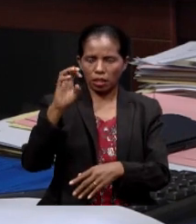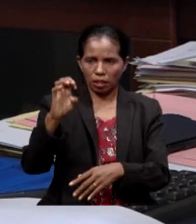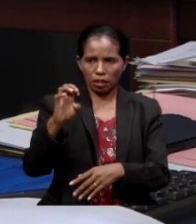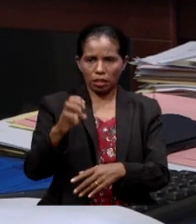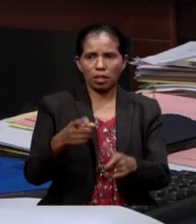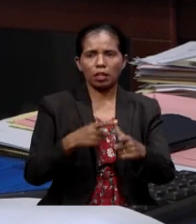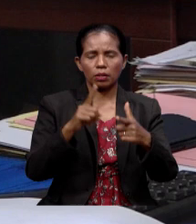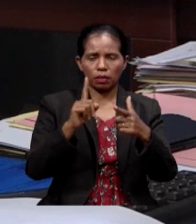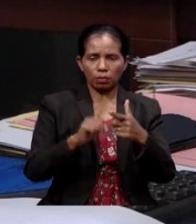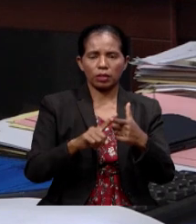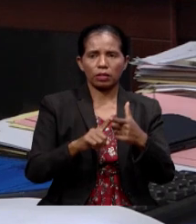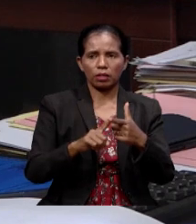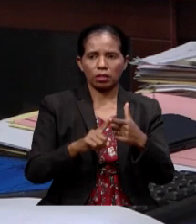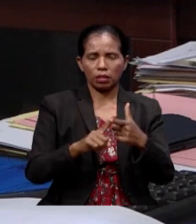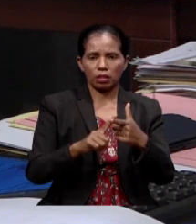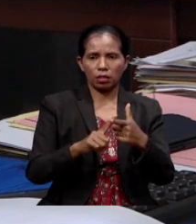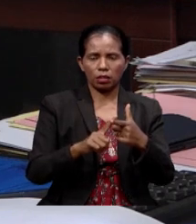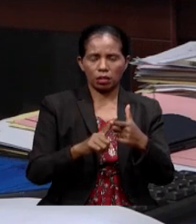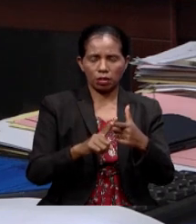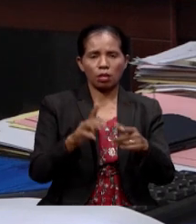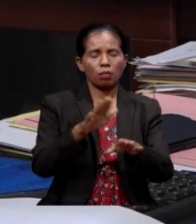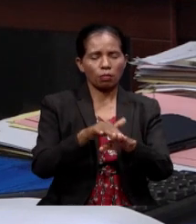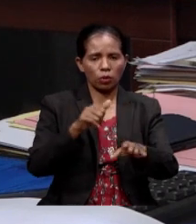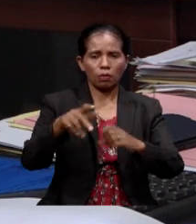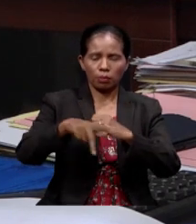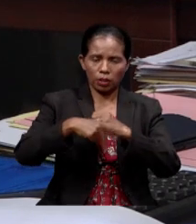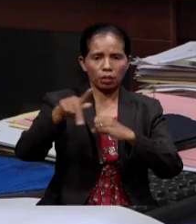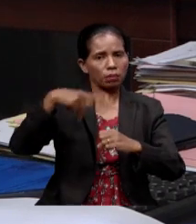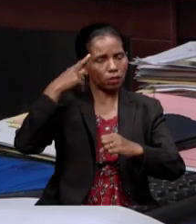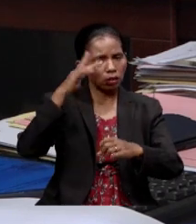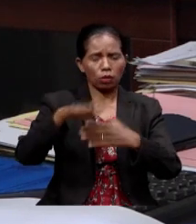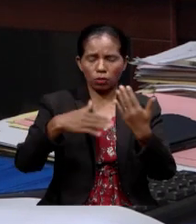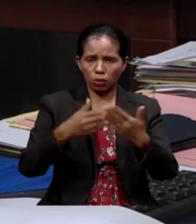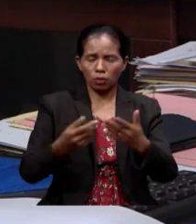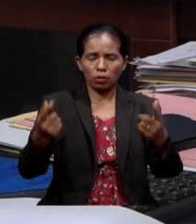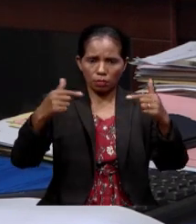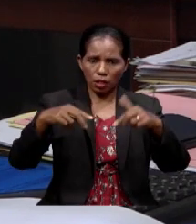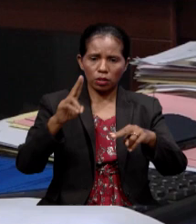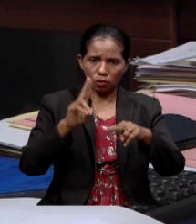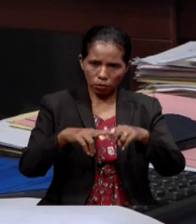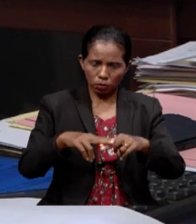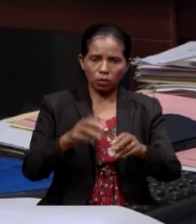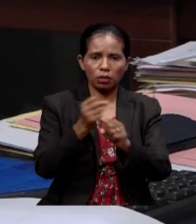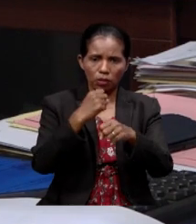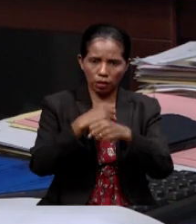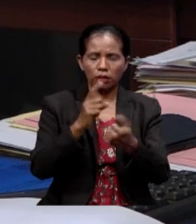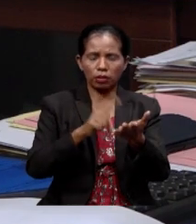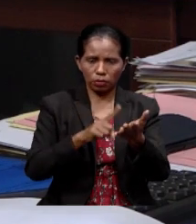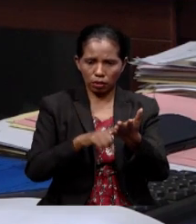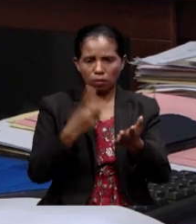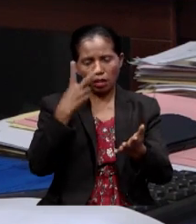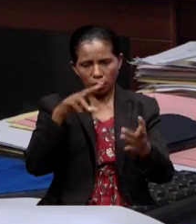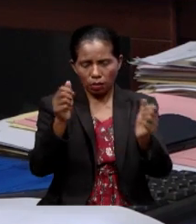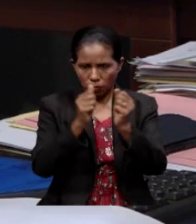se convoca outro representante partidos políticos irá outro mais tudo a discussão haré se lozo na